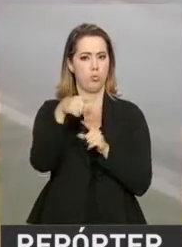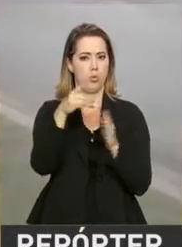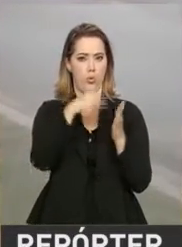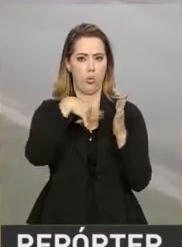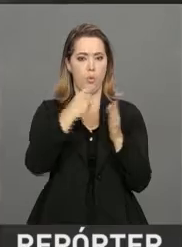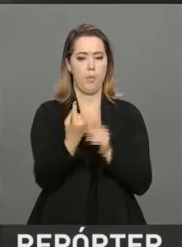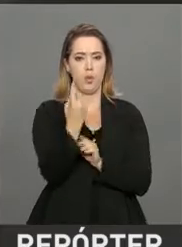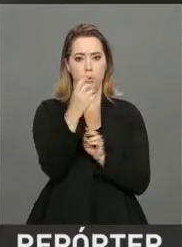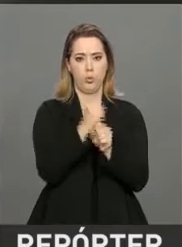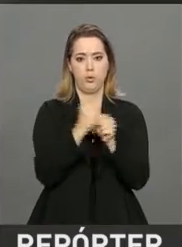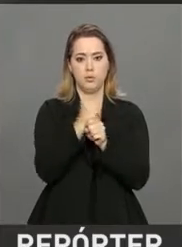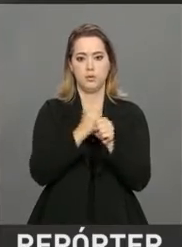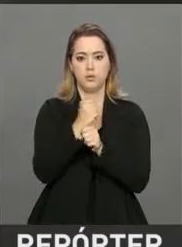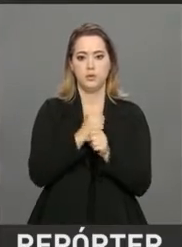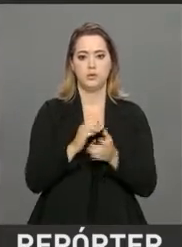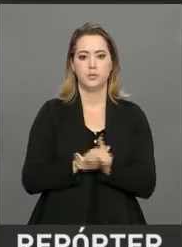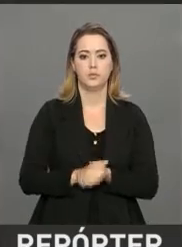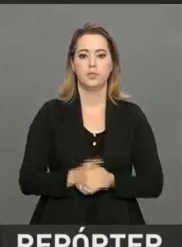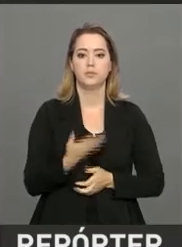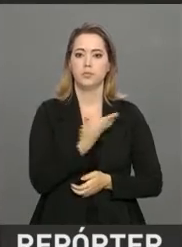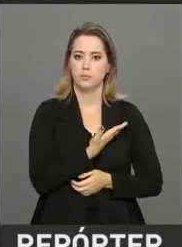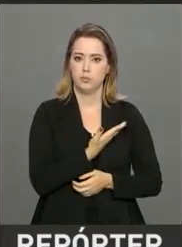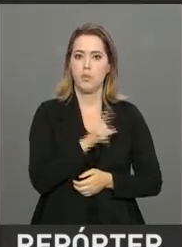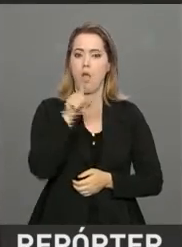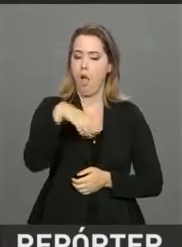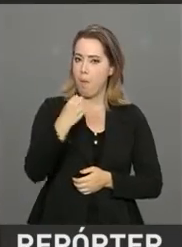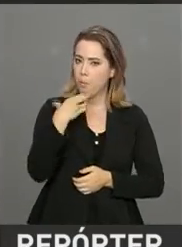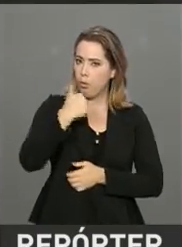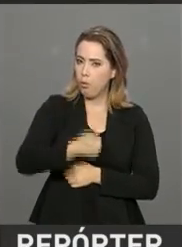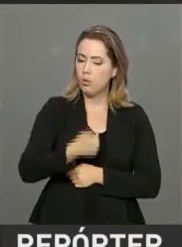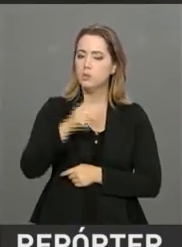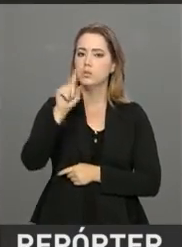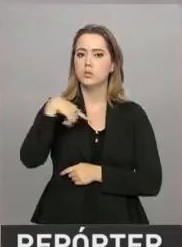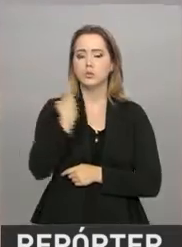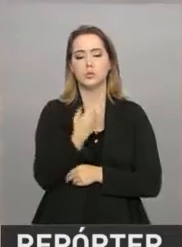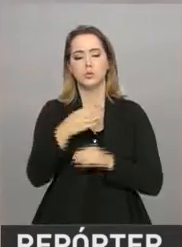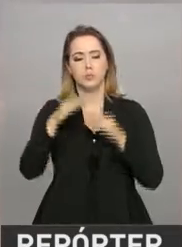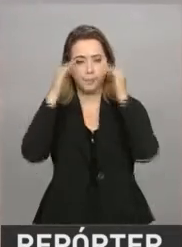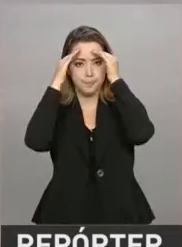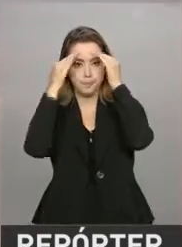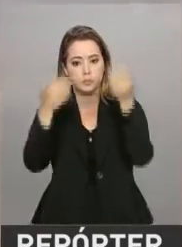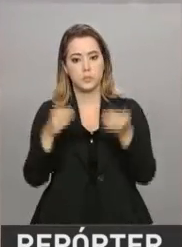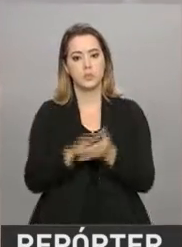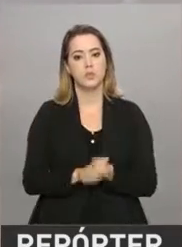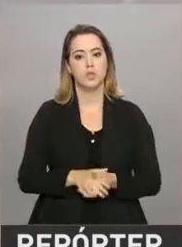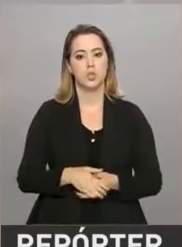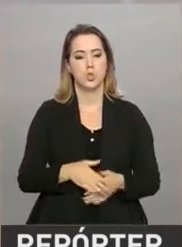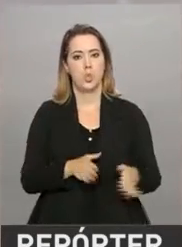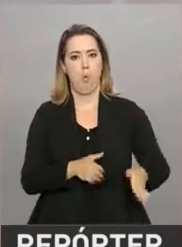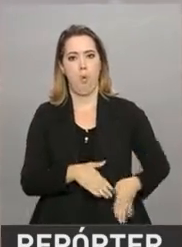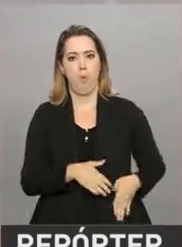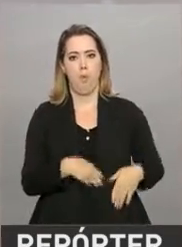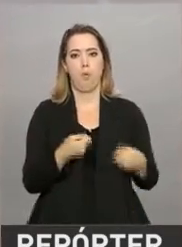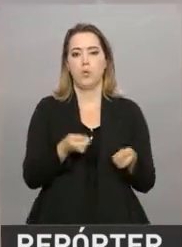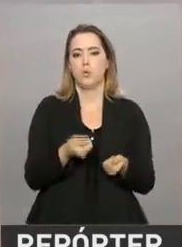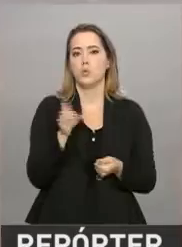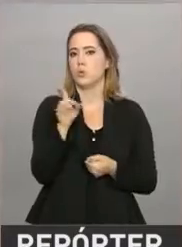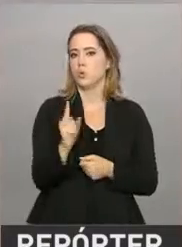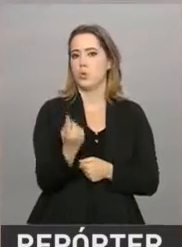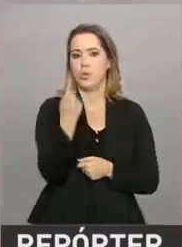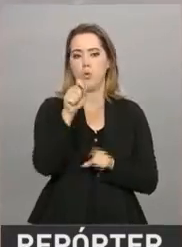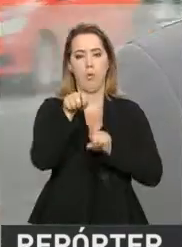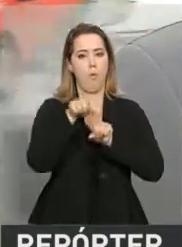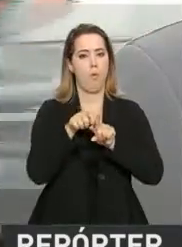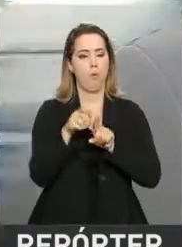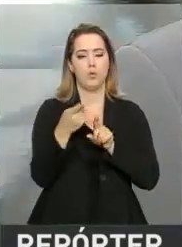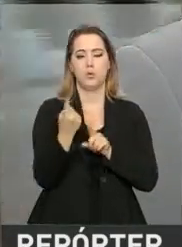de 1 ano. É válido, tá valendo, é uma coisa que acho que a gente tem que se respeitar. Pesou no bolso, o cara só tem esse meio mesmo. Só tem